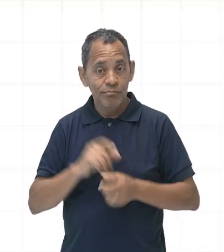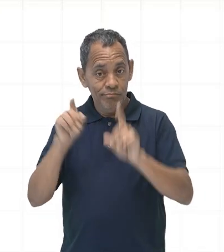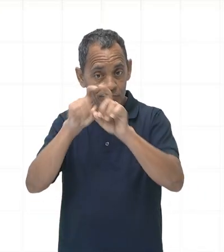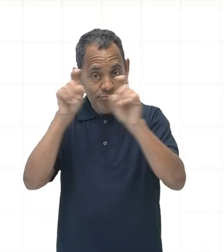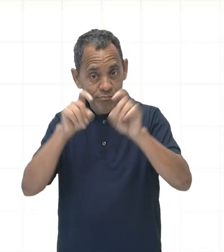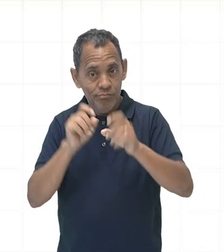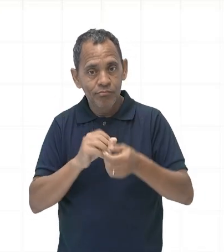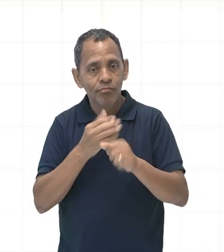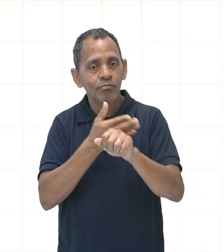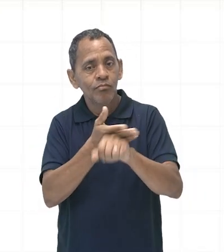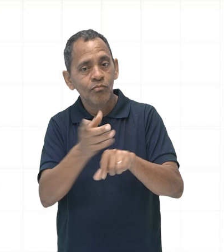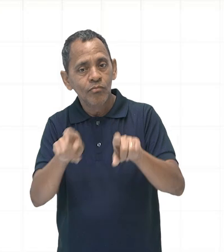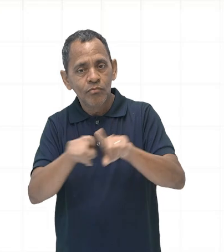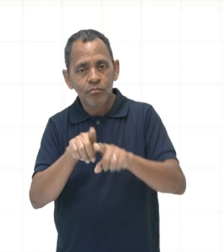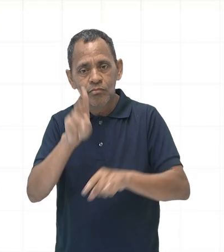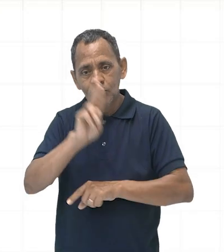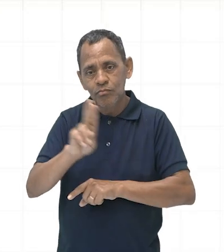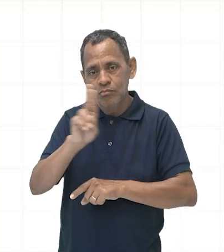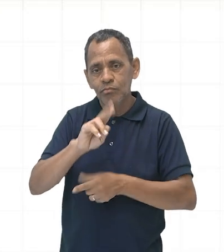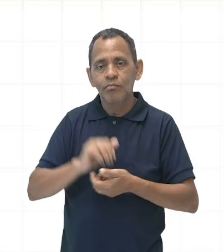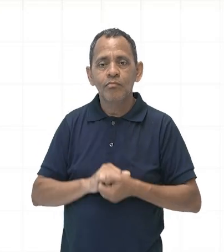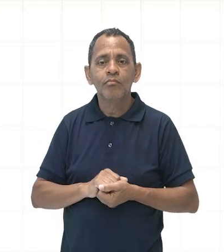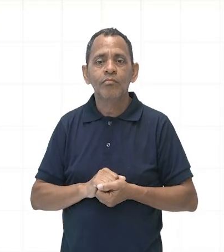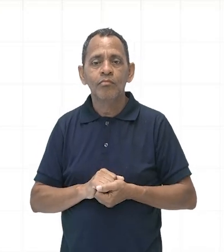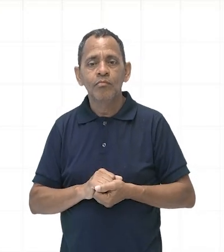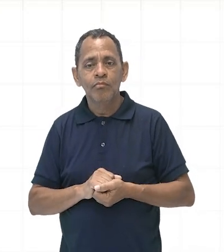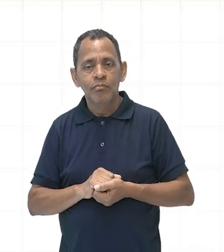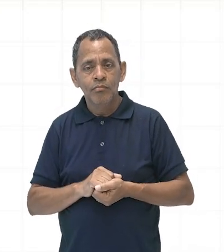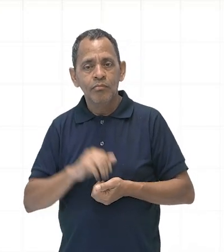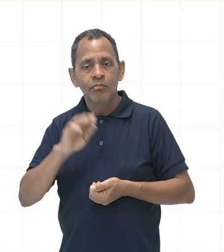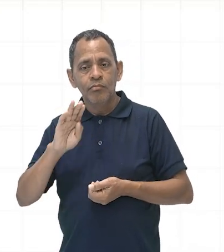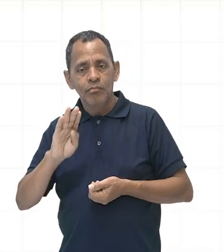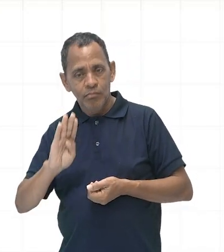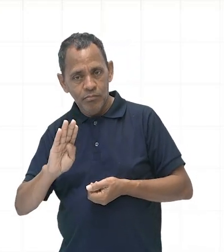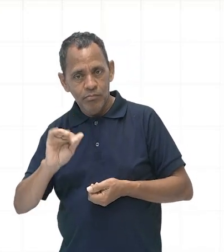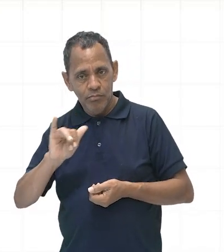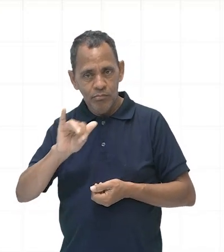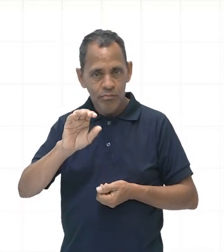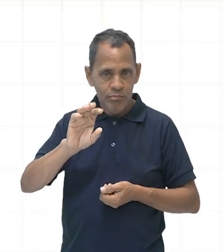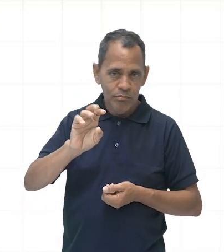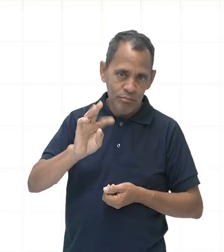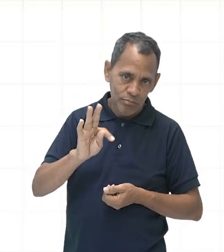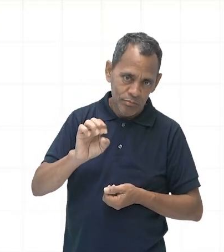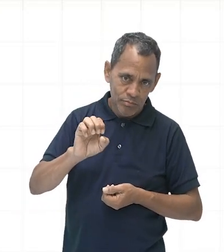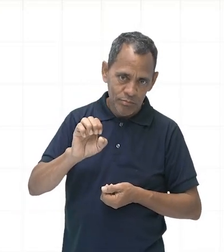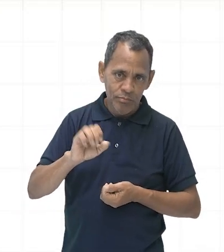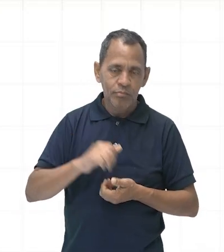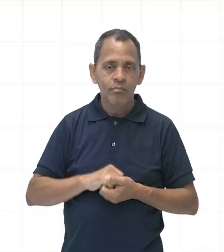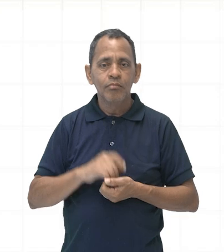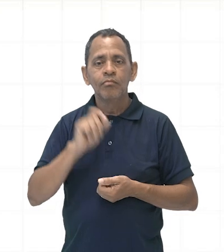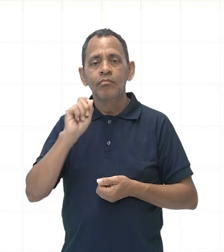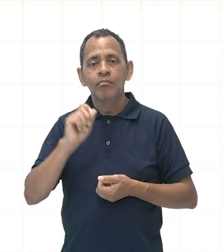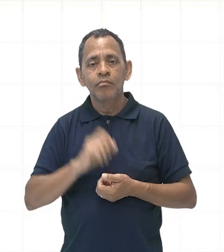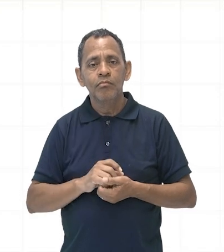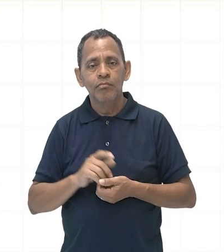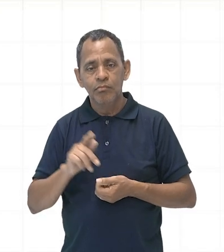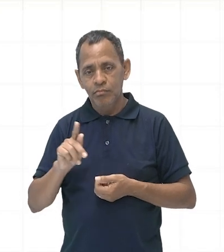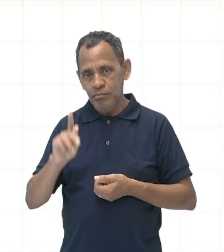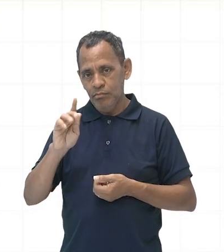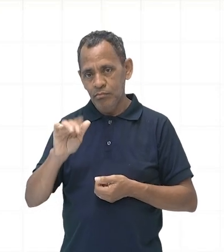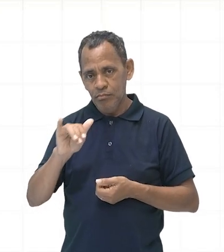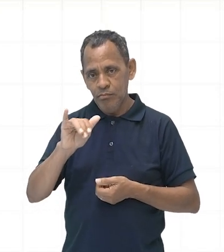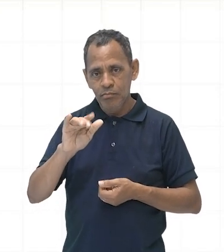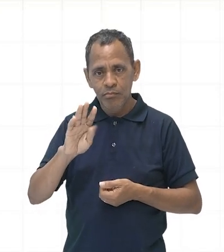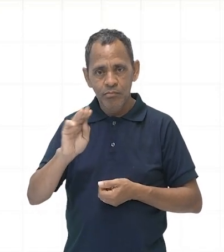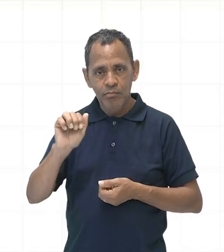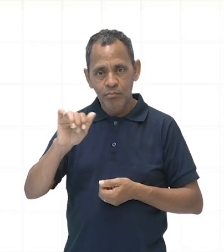usar como unidade de medida o byte e os múltiplos dele. Então, os múltiplos do byte são o kbyte, né? Que a gente